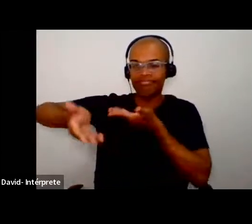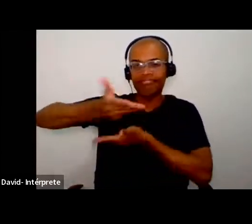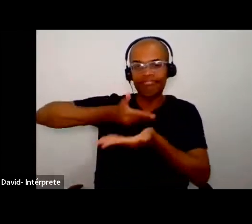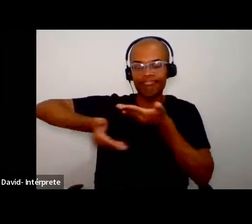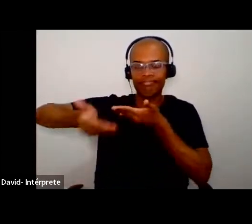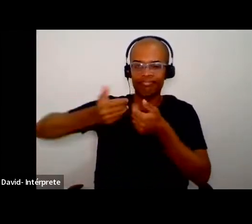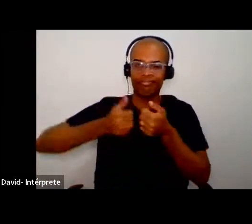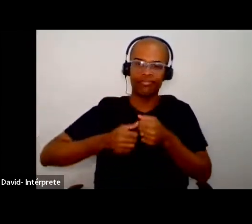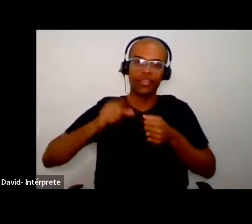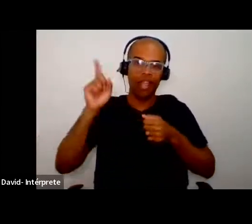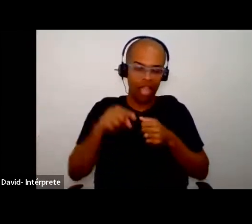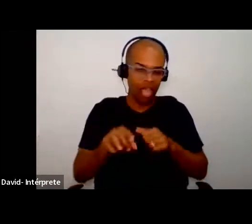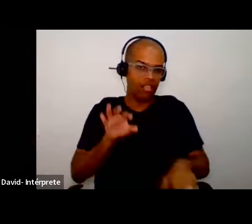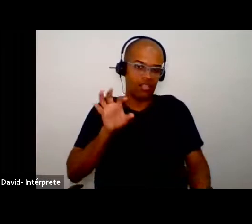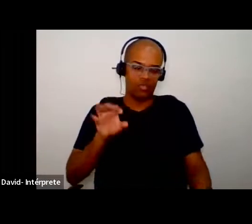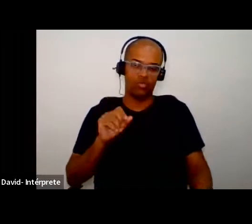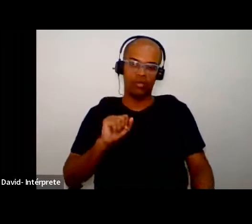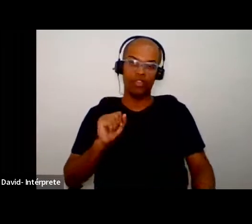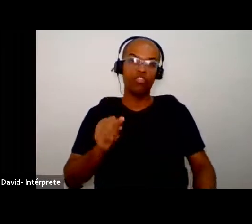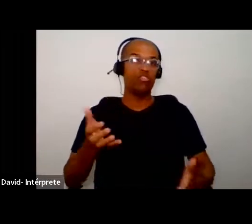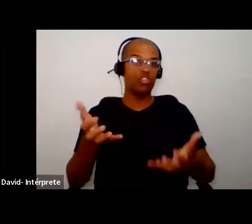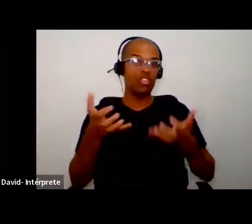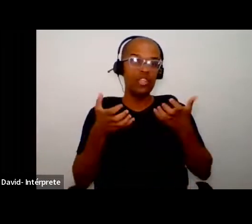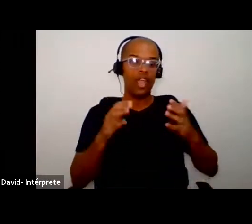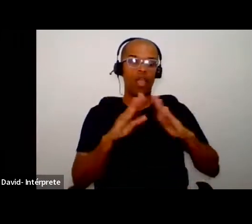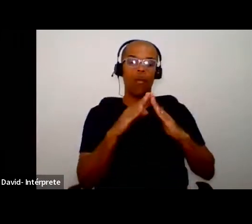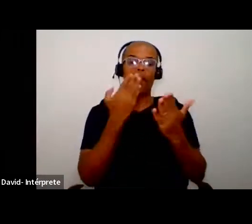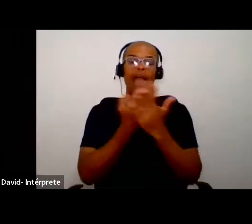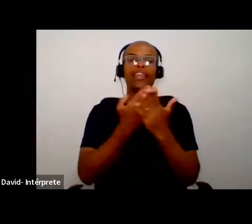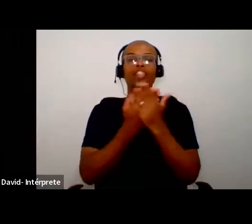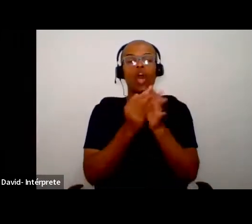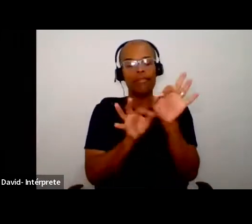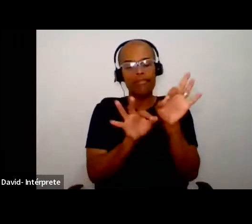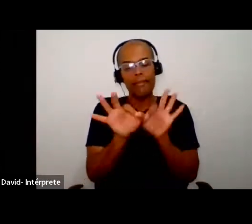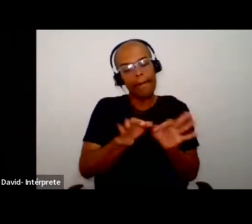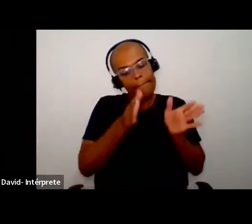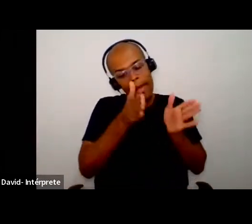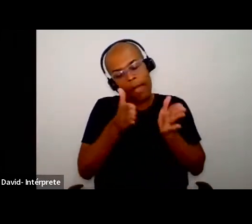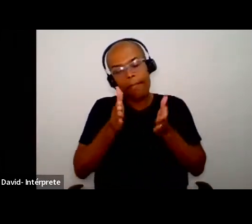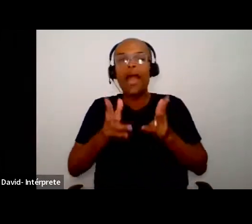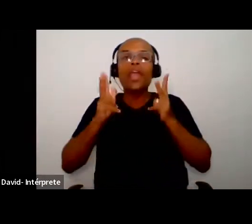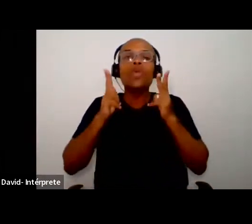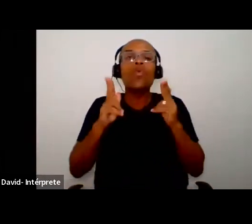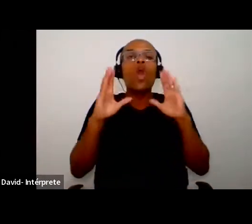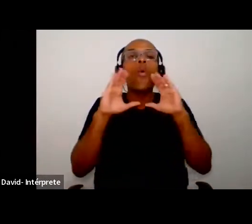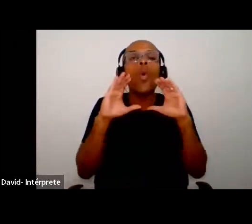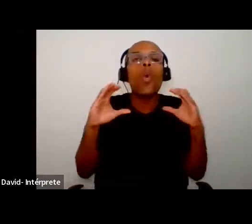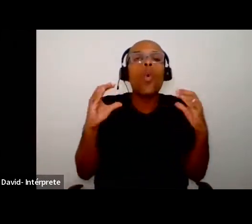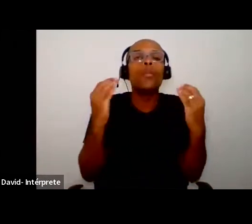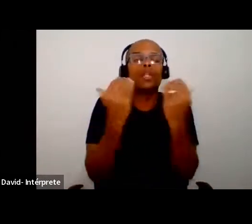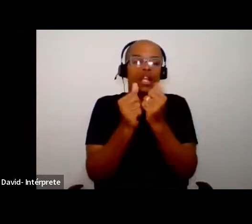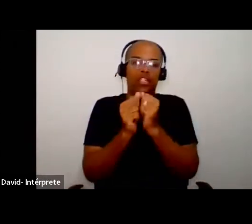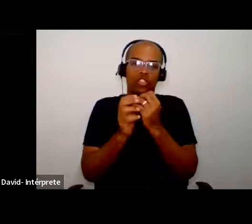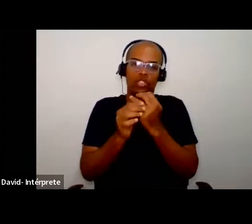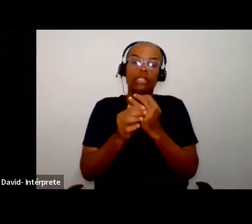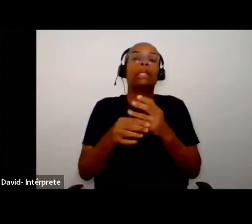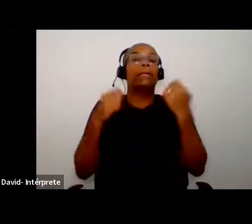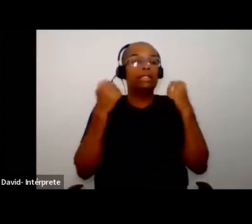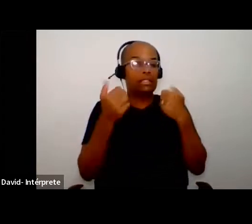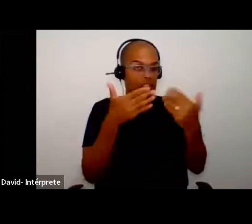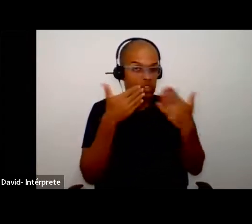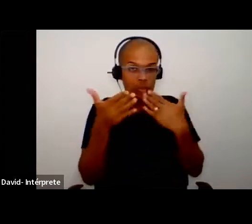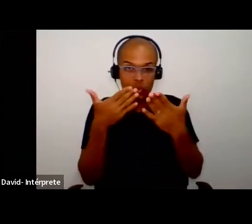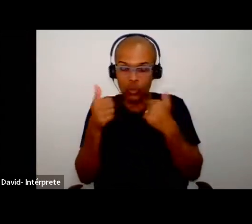é a construção de uma escola que se organize como uma comunidade, que se discute, que